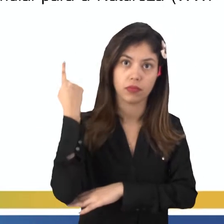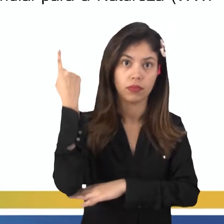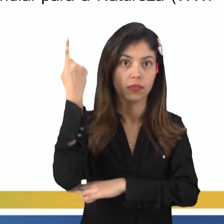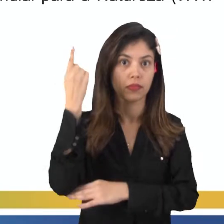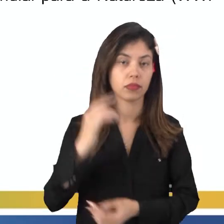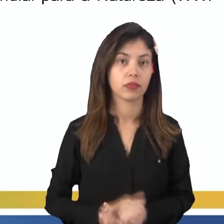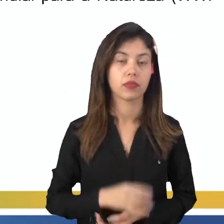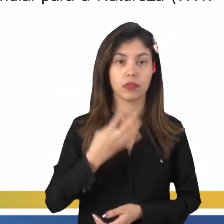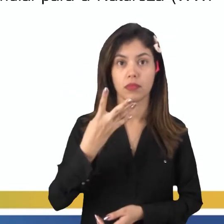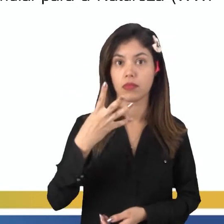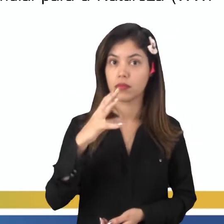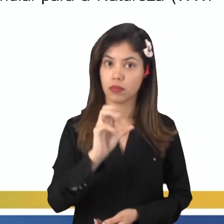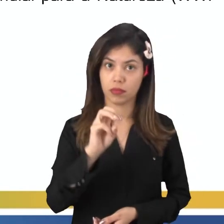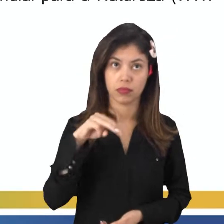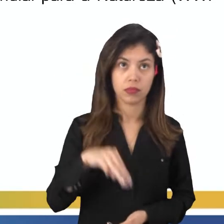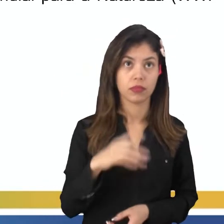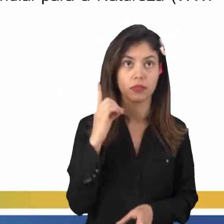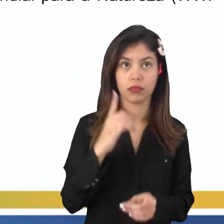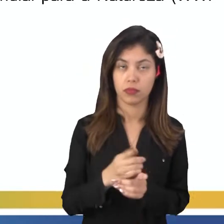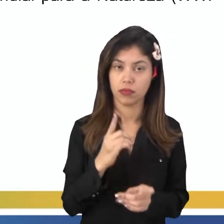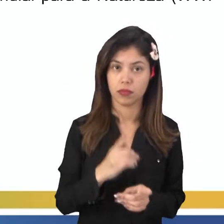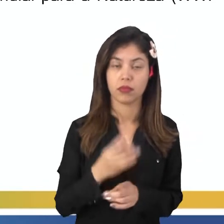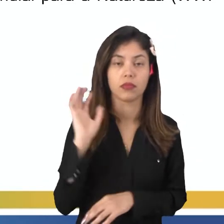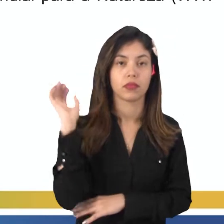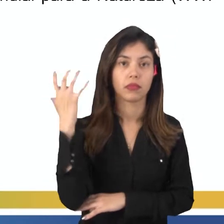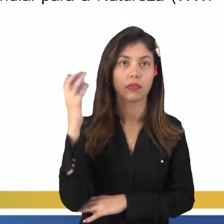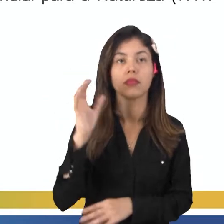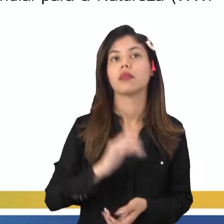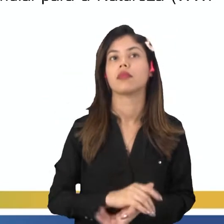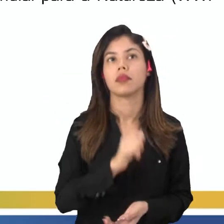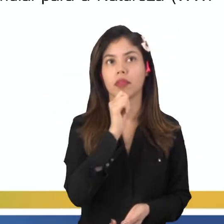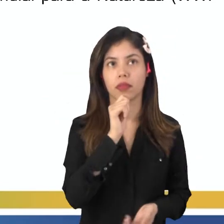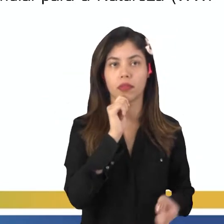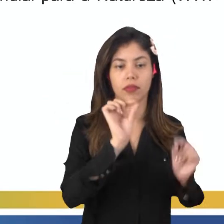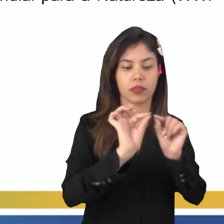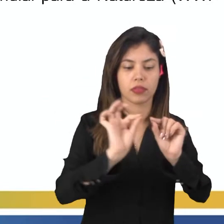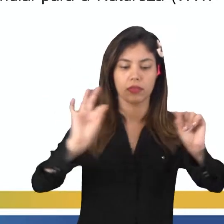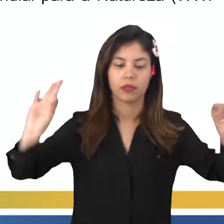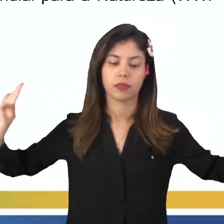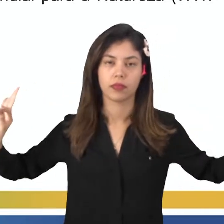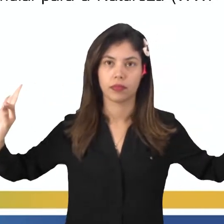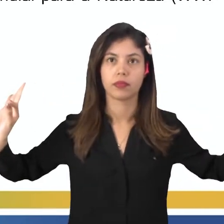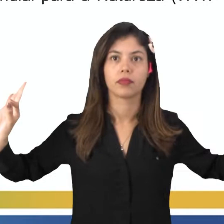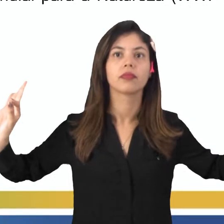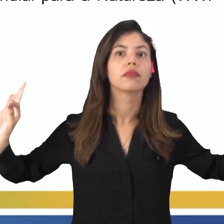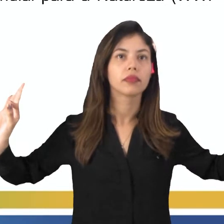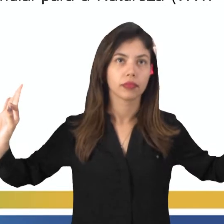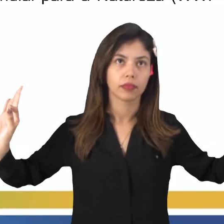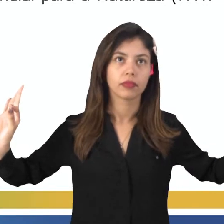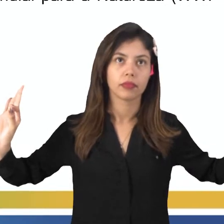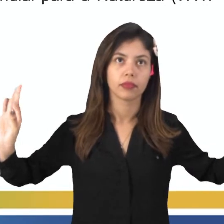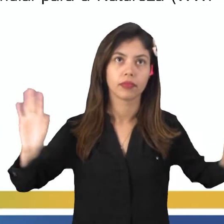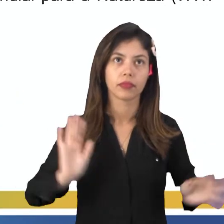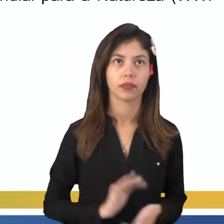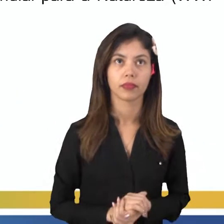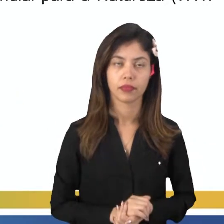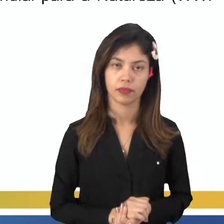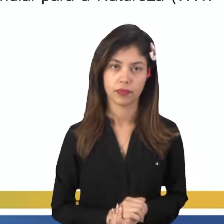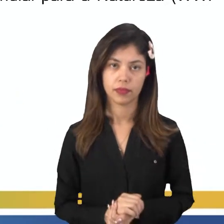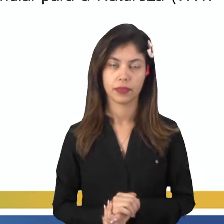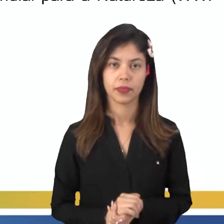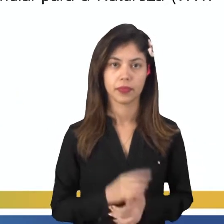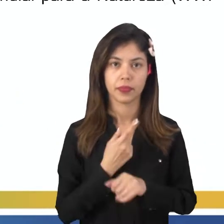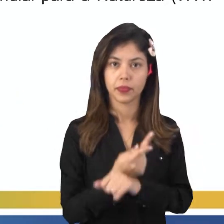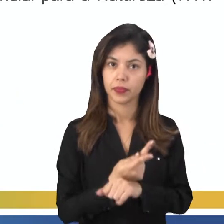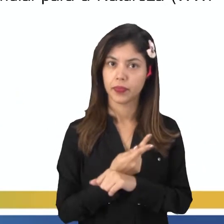Até 40 metros de altura você vai encontrar árvores, além do diâmetro dela. Veja aí que o pesquisador está